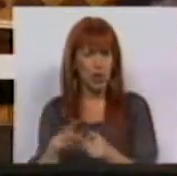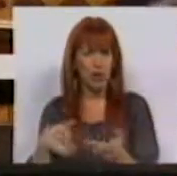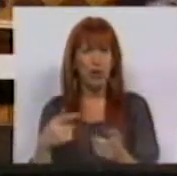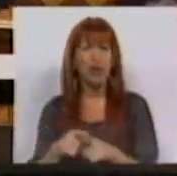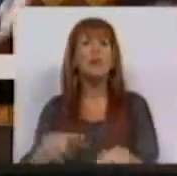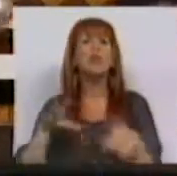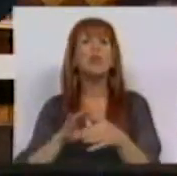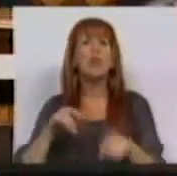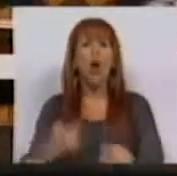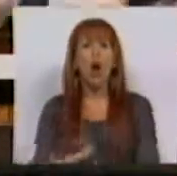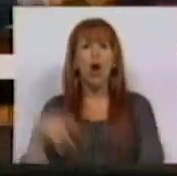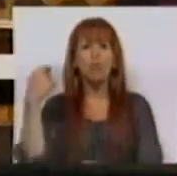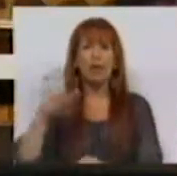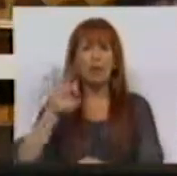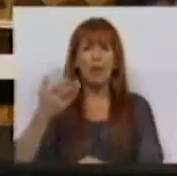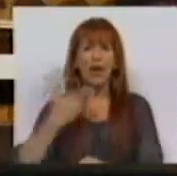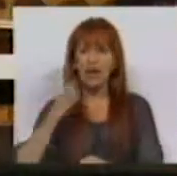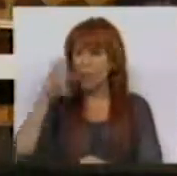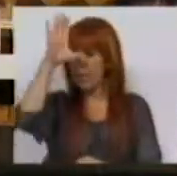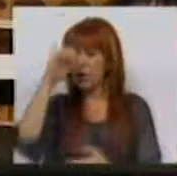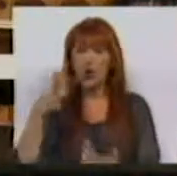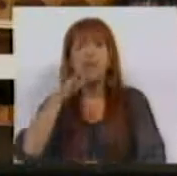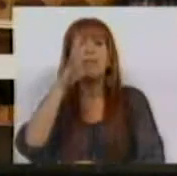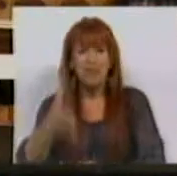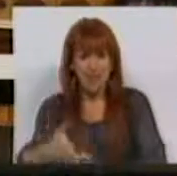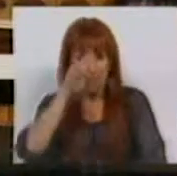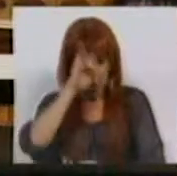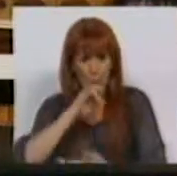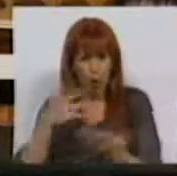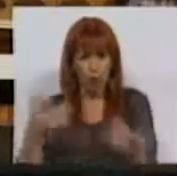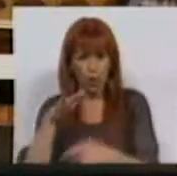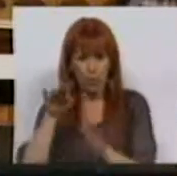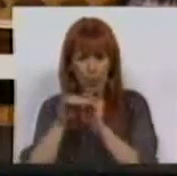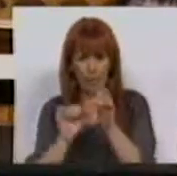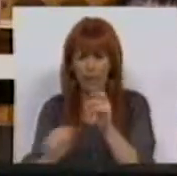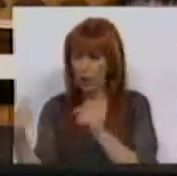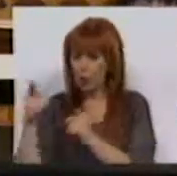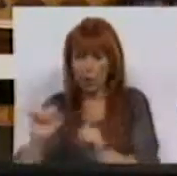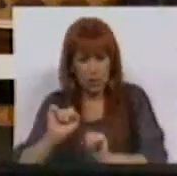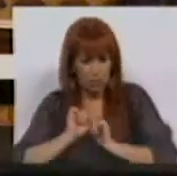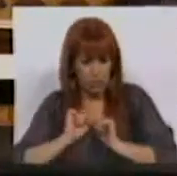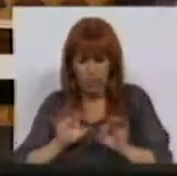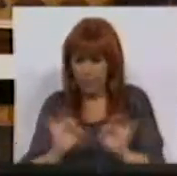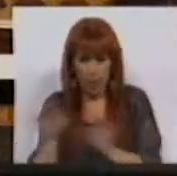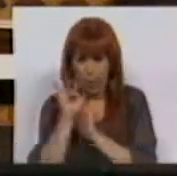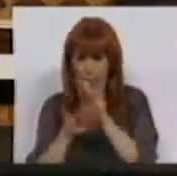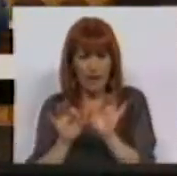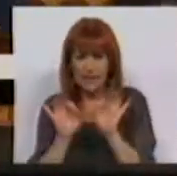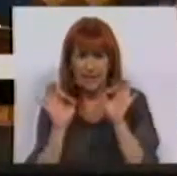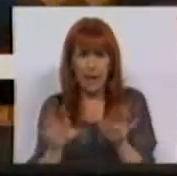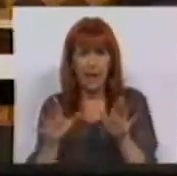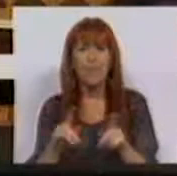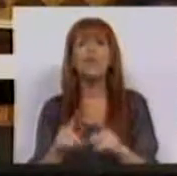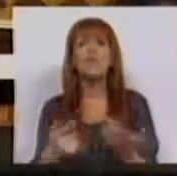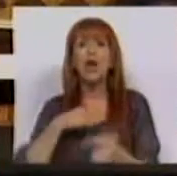que o atual presidente do PSD e primeiro-ministro disse: o programa da Troika é o meu programa.